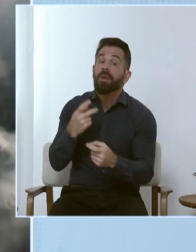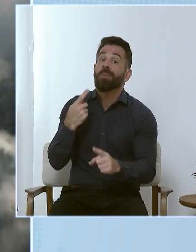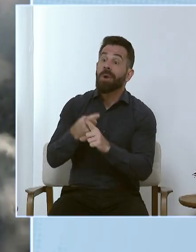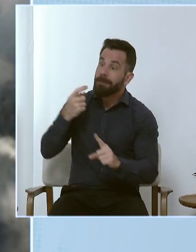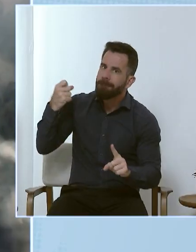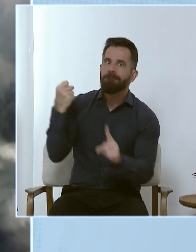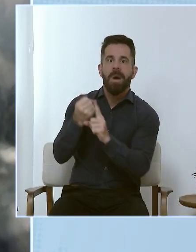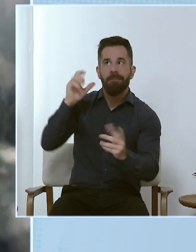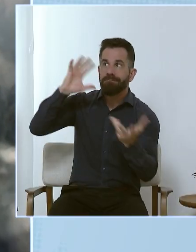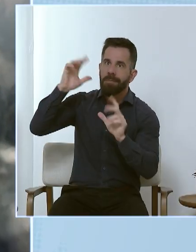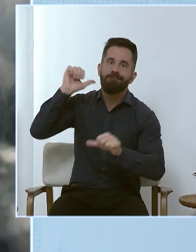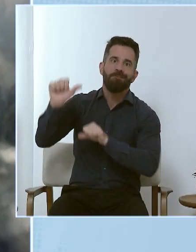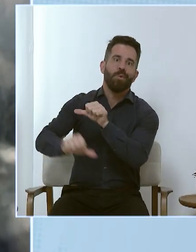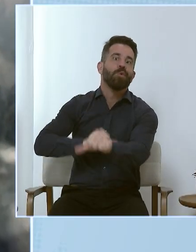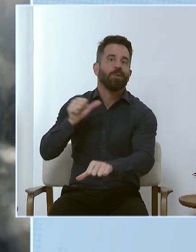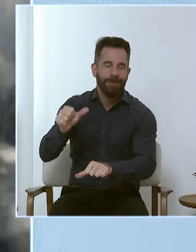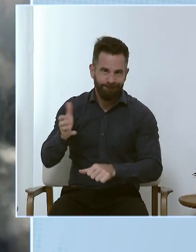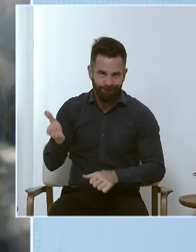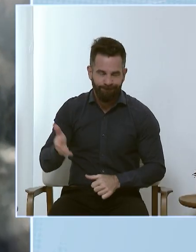climáticas.